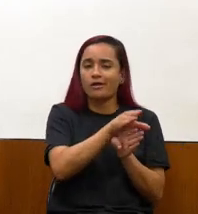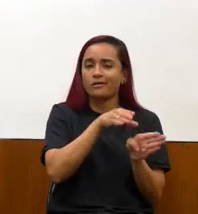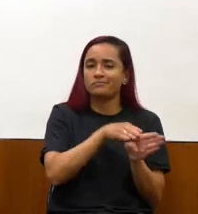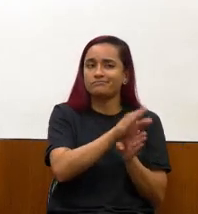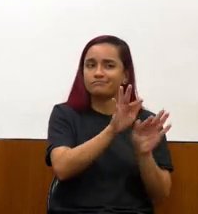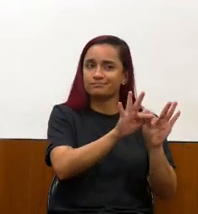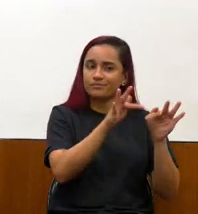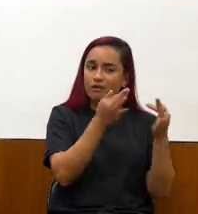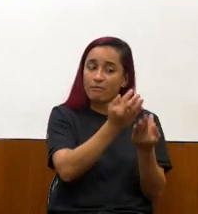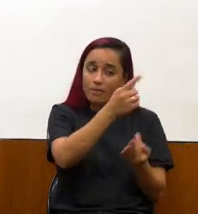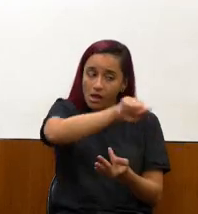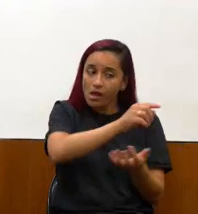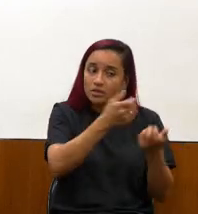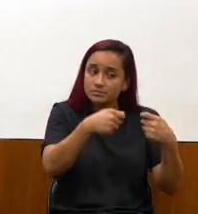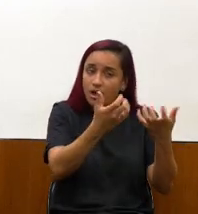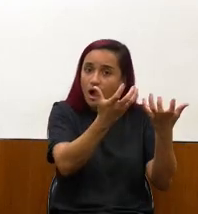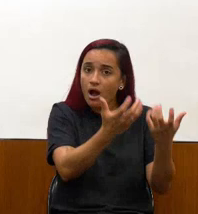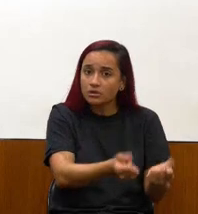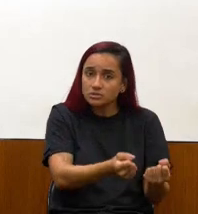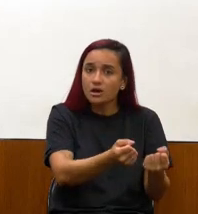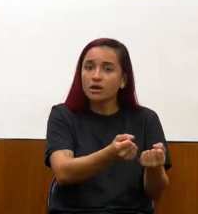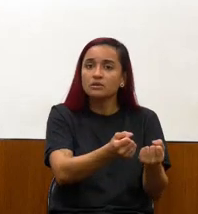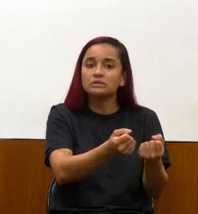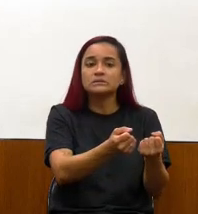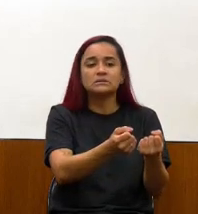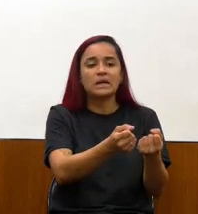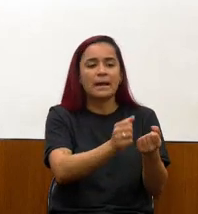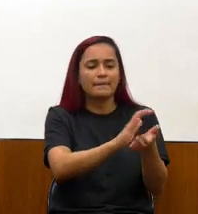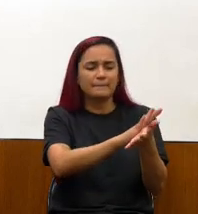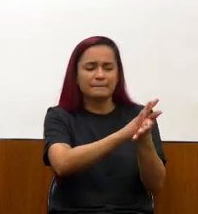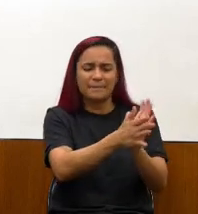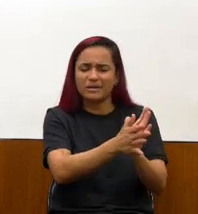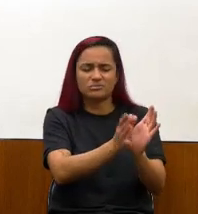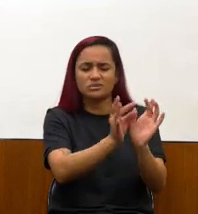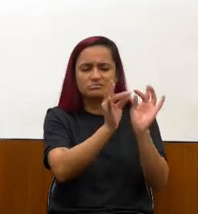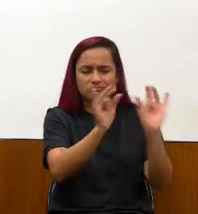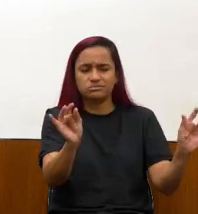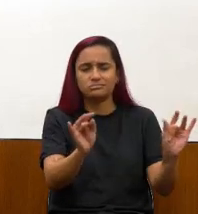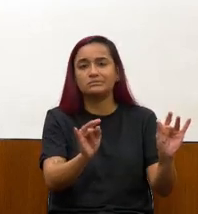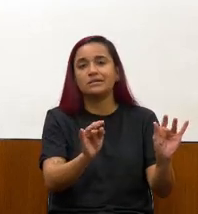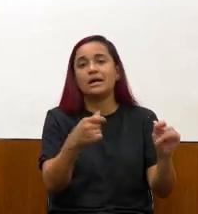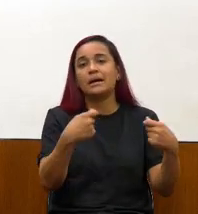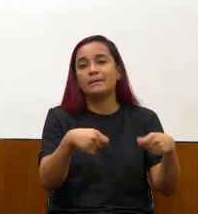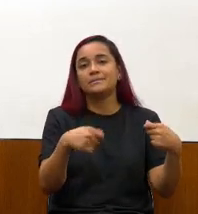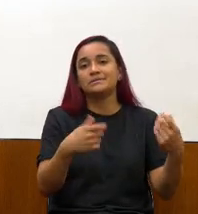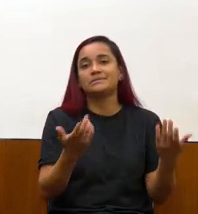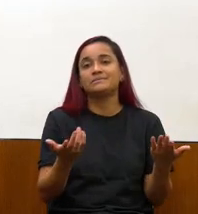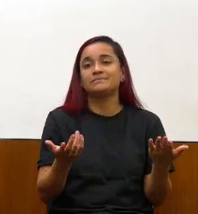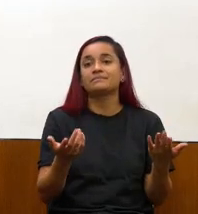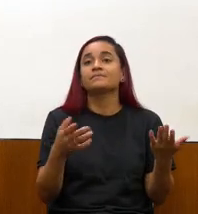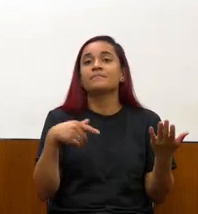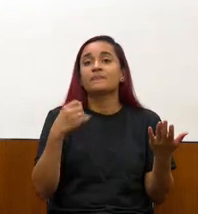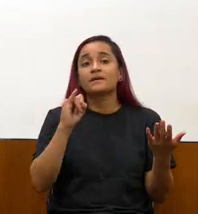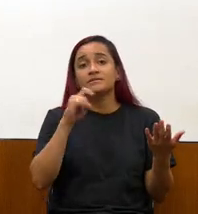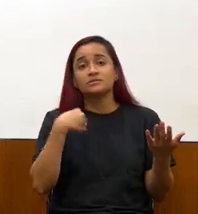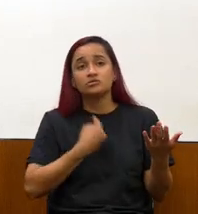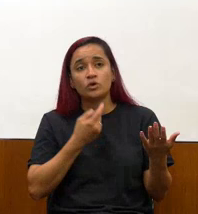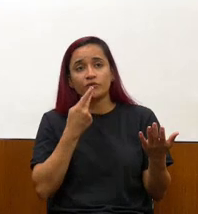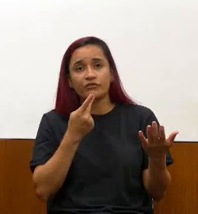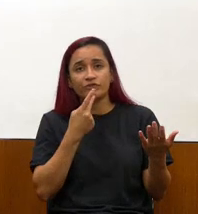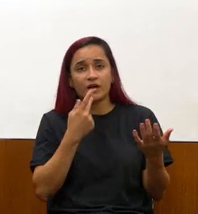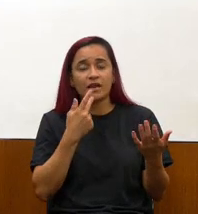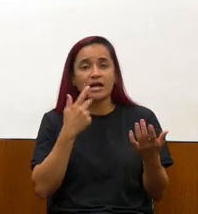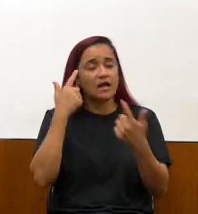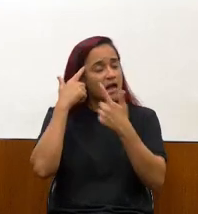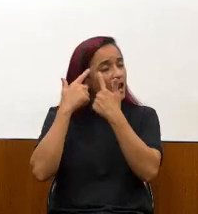querer quebrar essas barreiras de preconceitos, junto com o filho dela. Então, a gente fala de linguagem clara e objetiva, a gente também